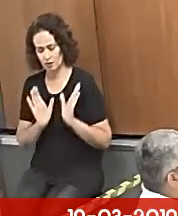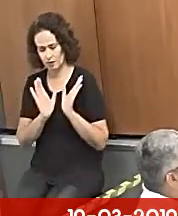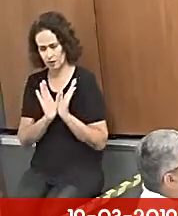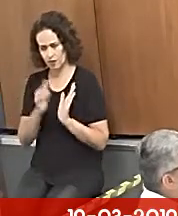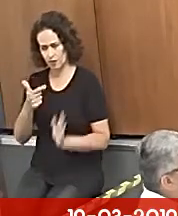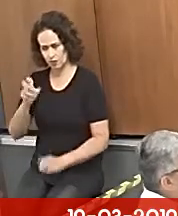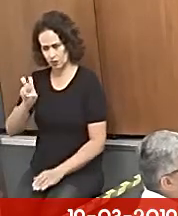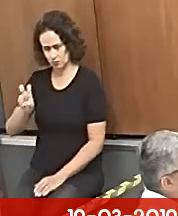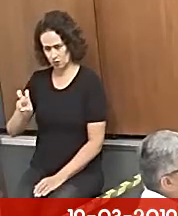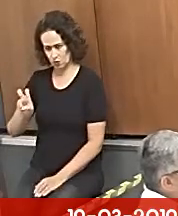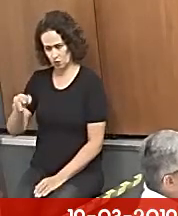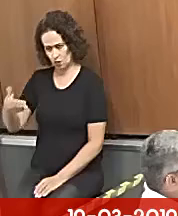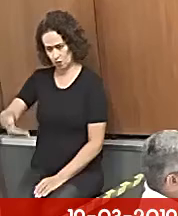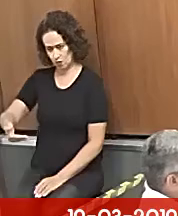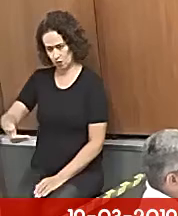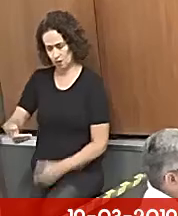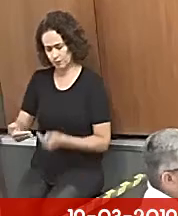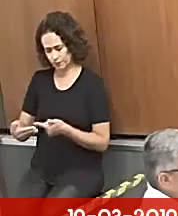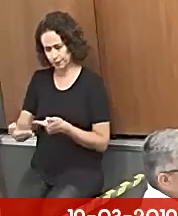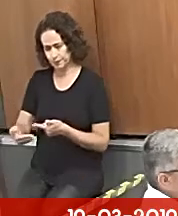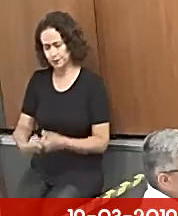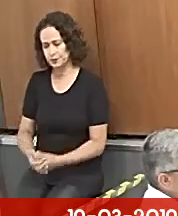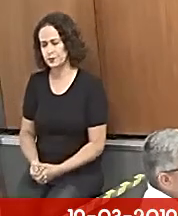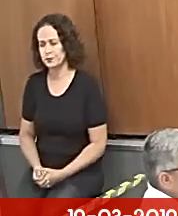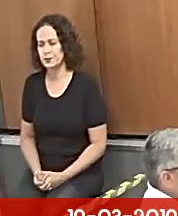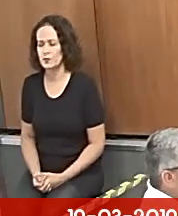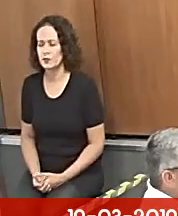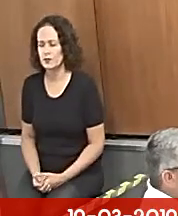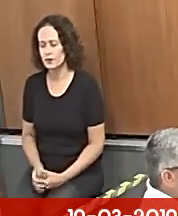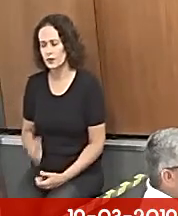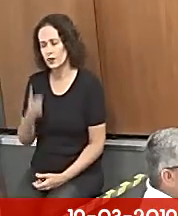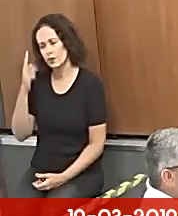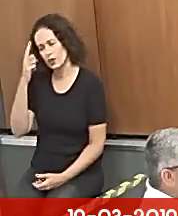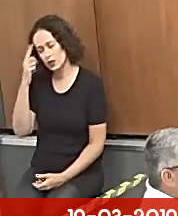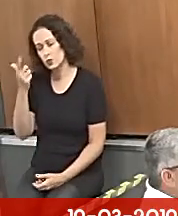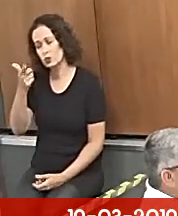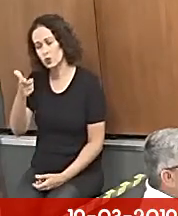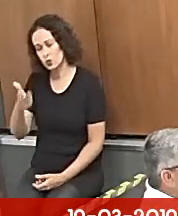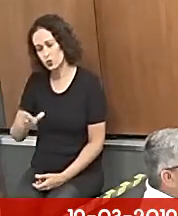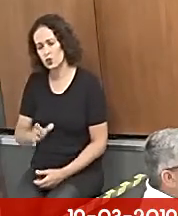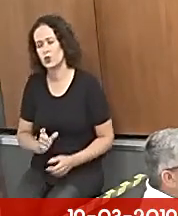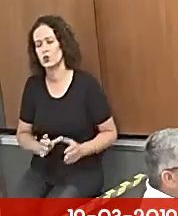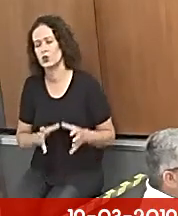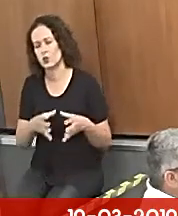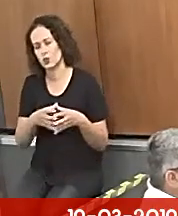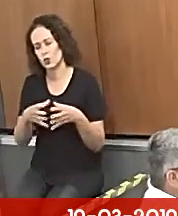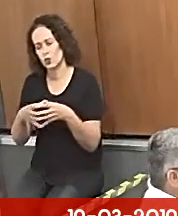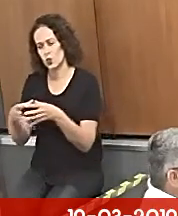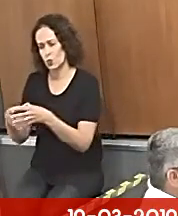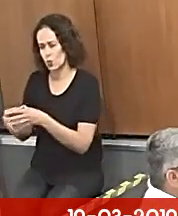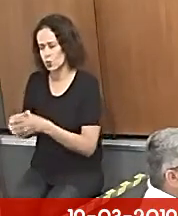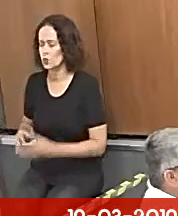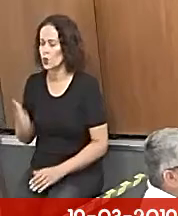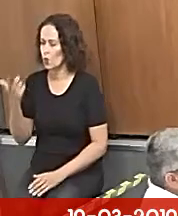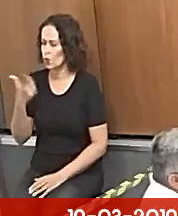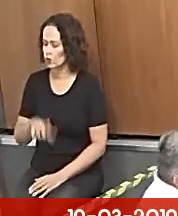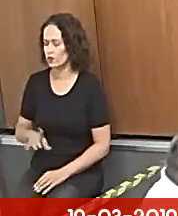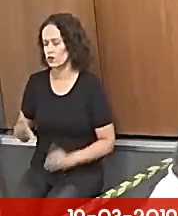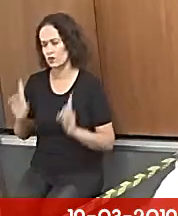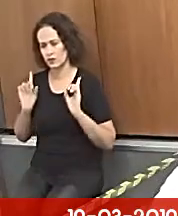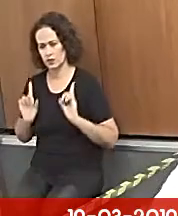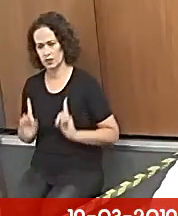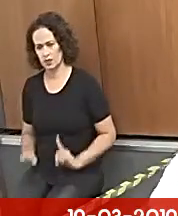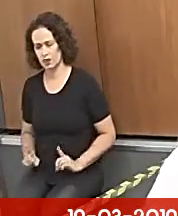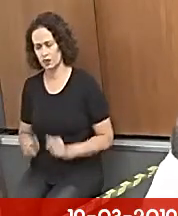e isso é mais aí pensando nos demais representados considerando outras deficiências que a questão